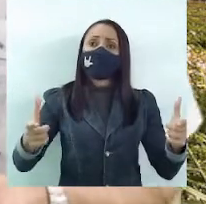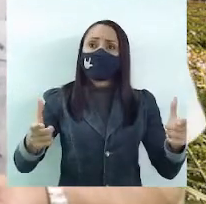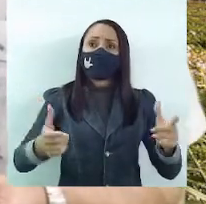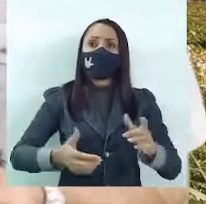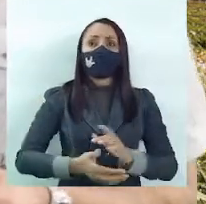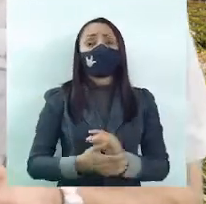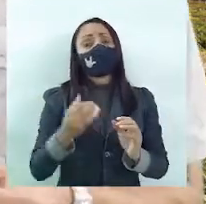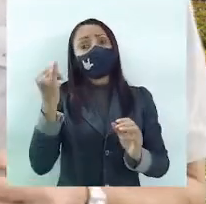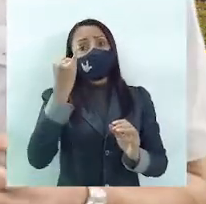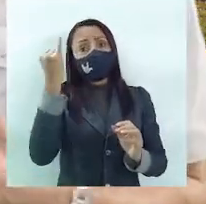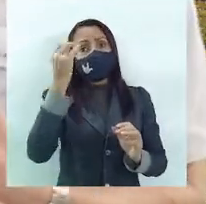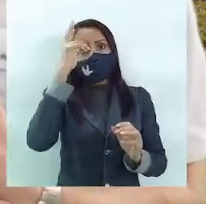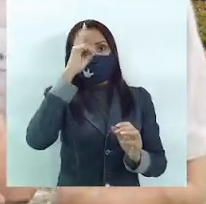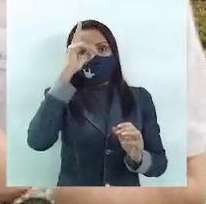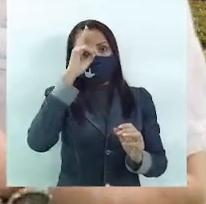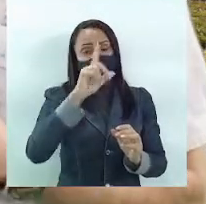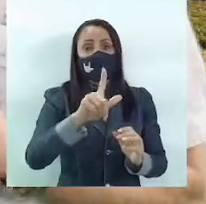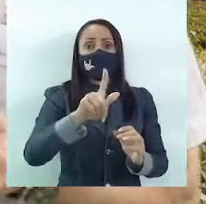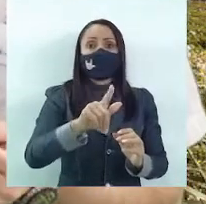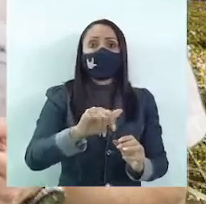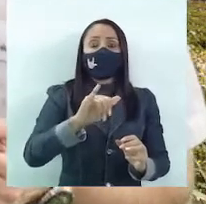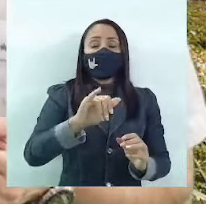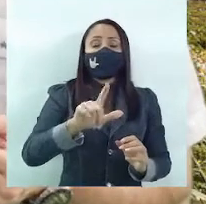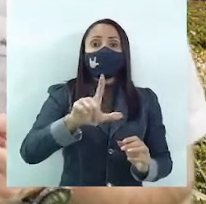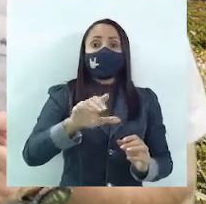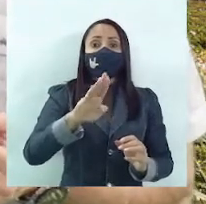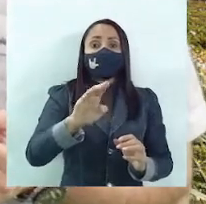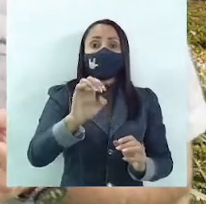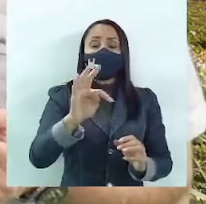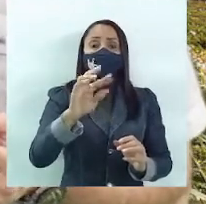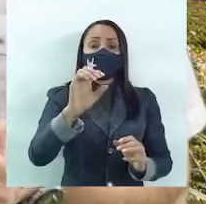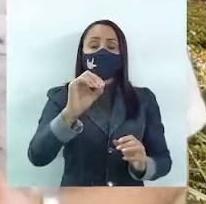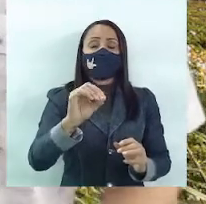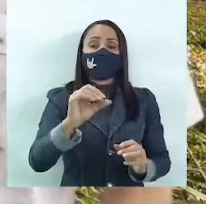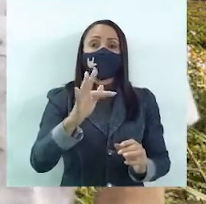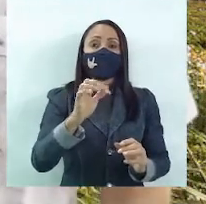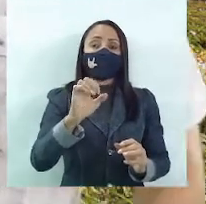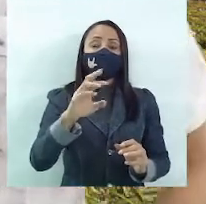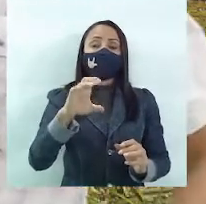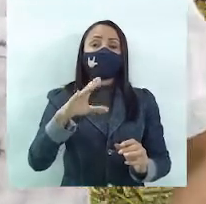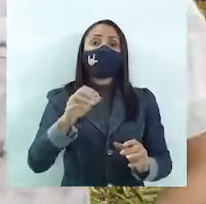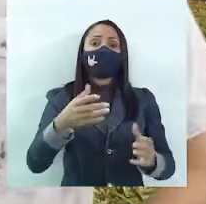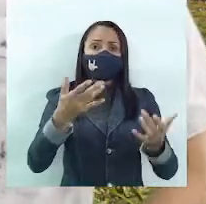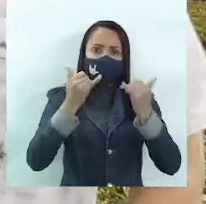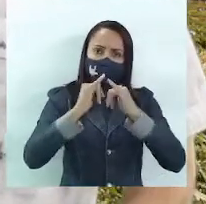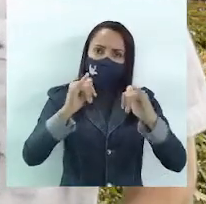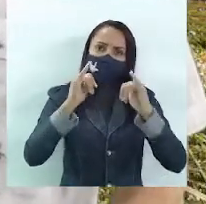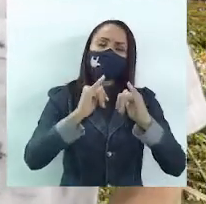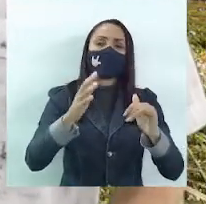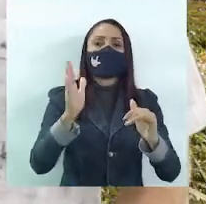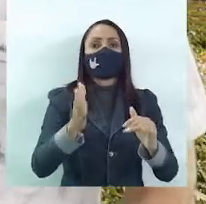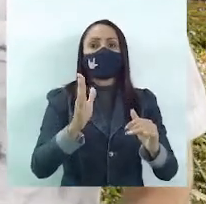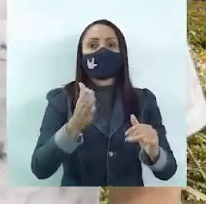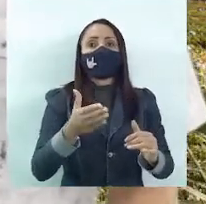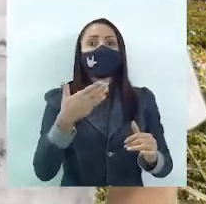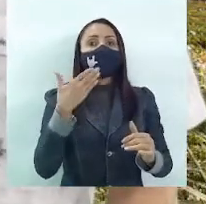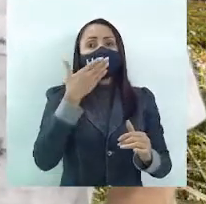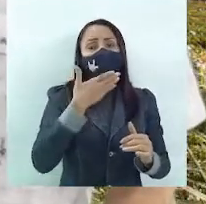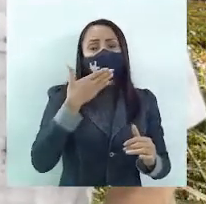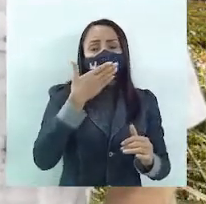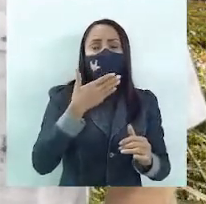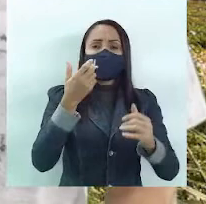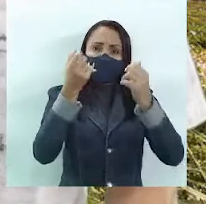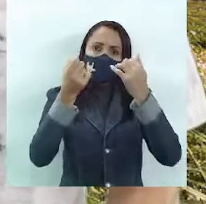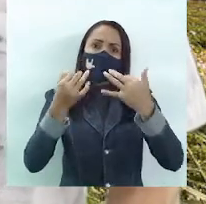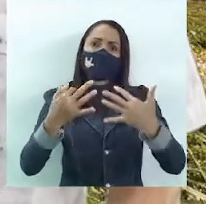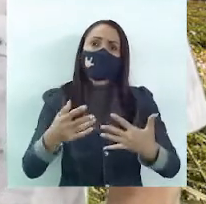é importante lembrar que Gilberto Freire tem uma obra que nós veremos, que ela já foi citada aqui também, que é a obra Açúcar, e fala justamente